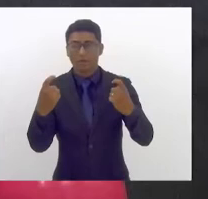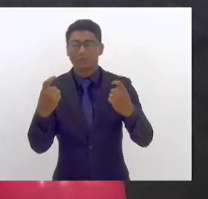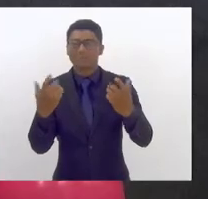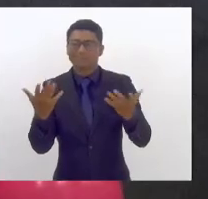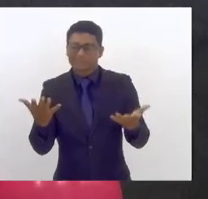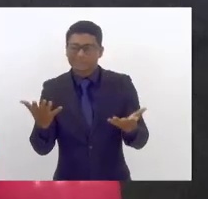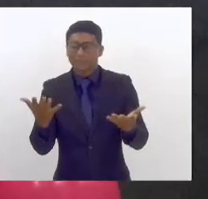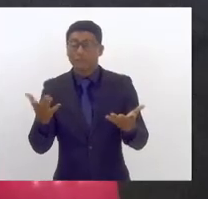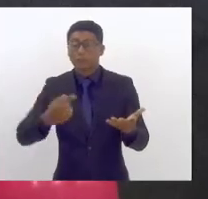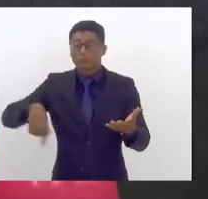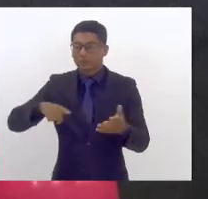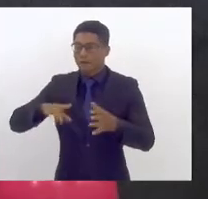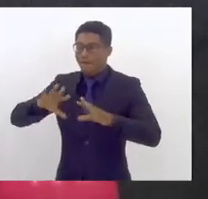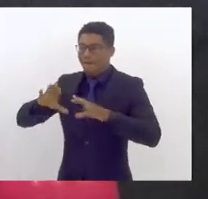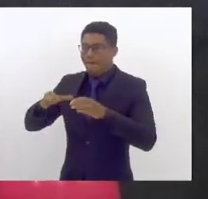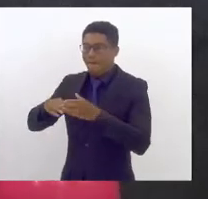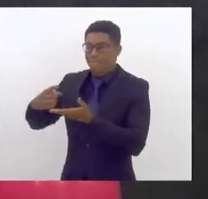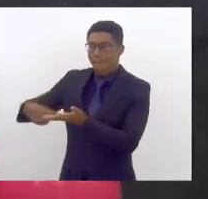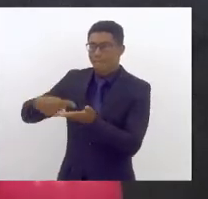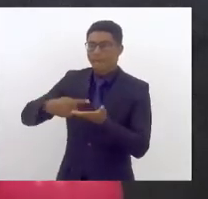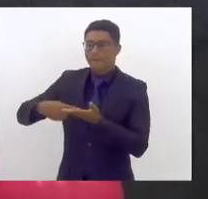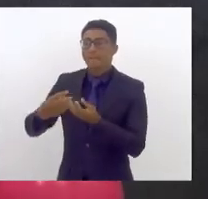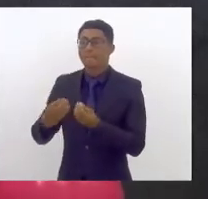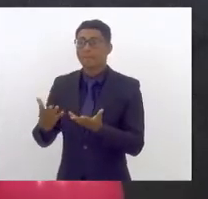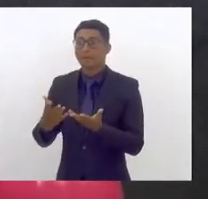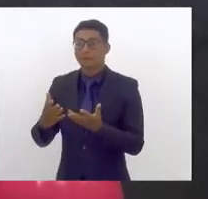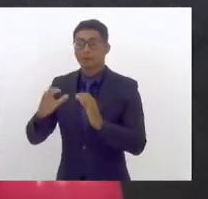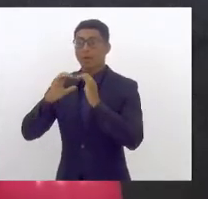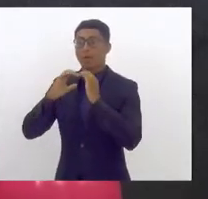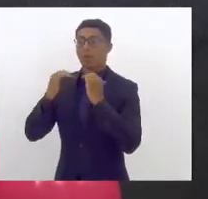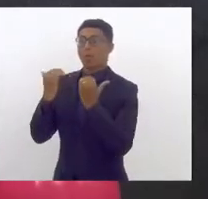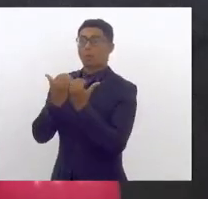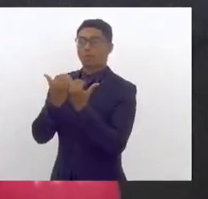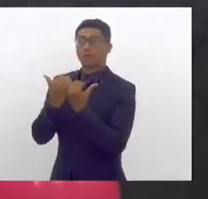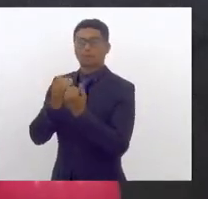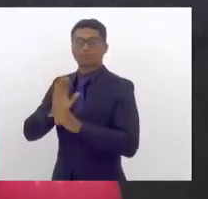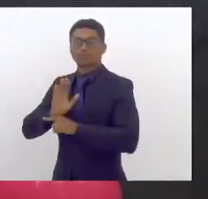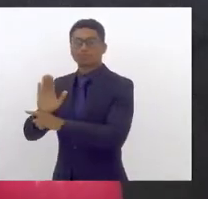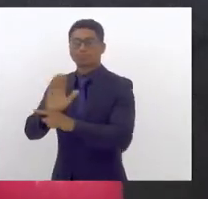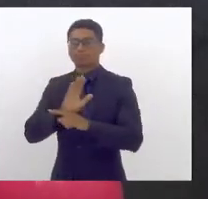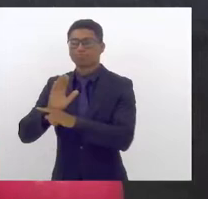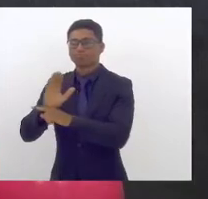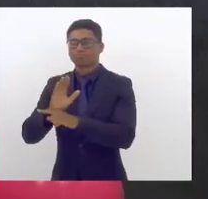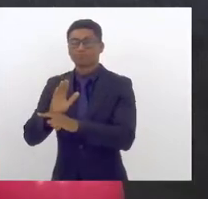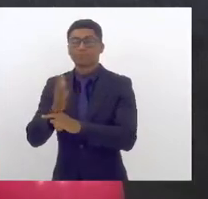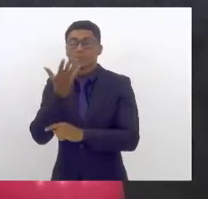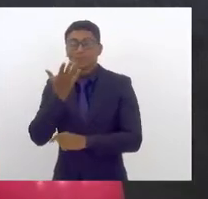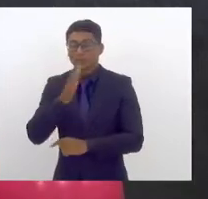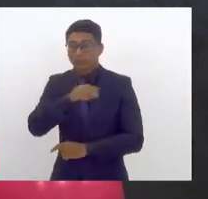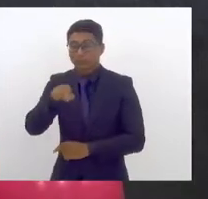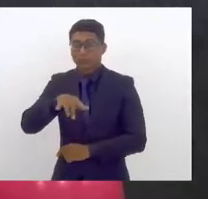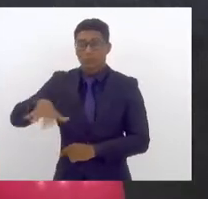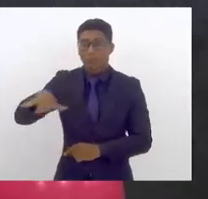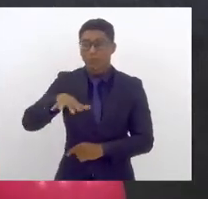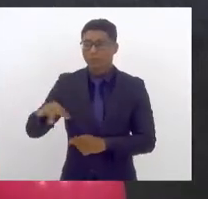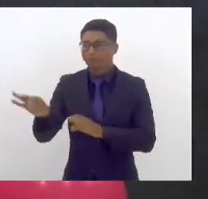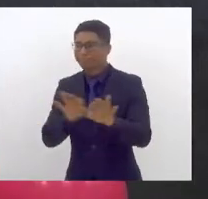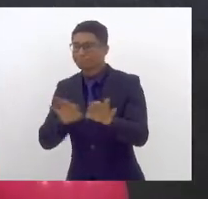cresceu para poder fortalecer Nossa comunidade que estamos fazer eventos para as crianças